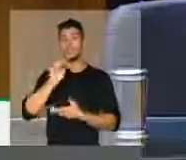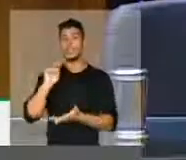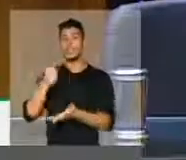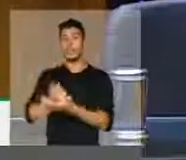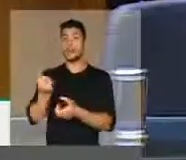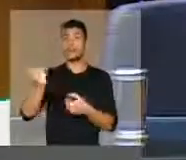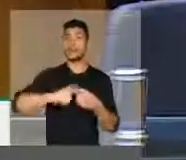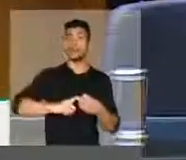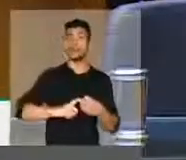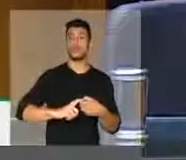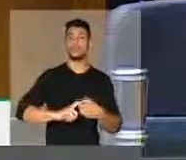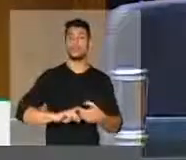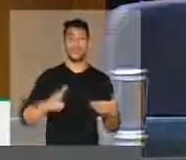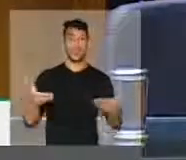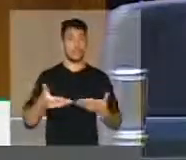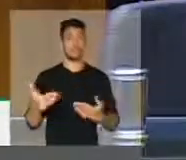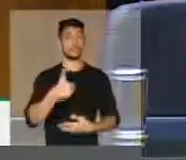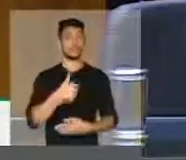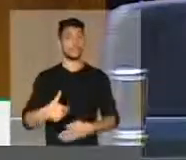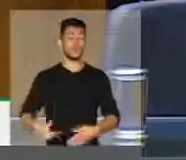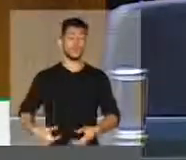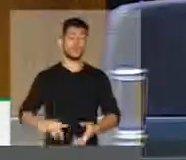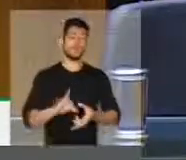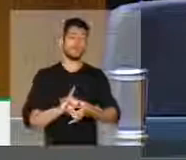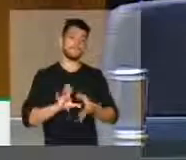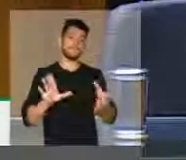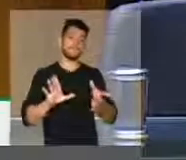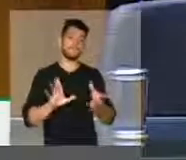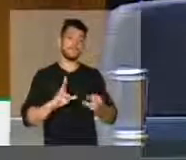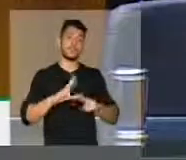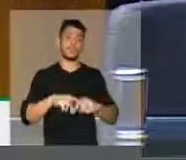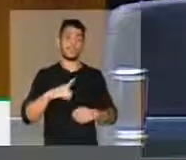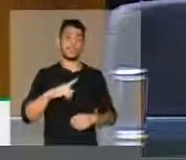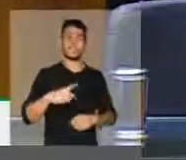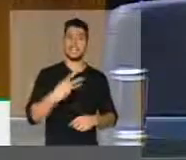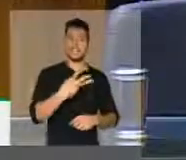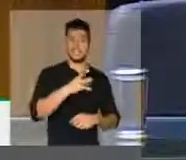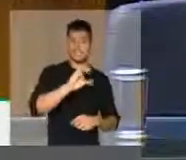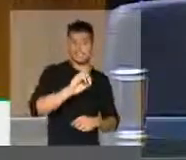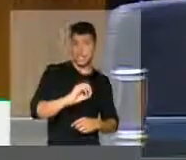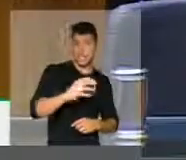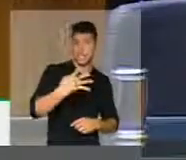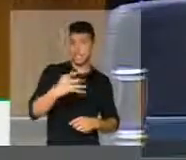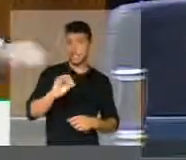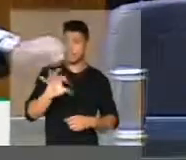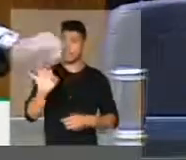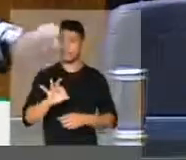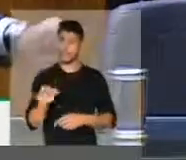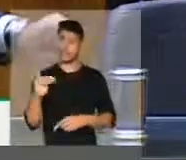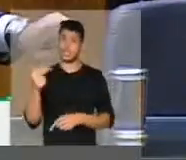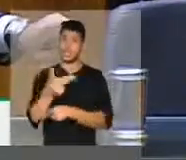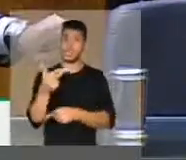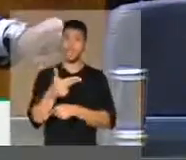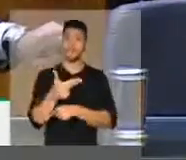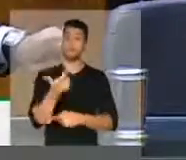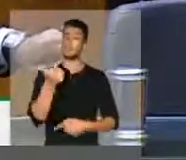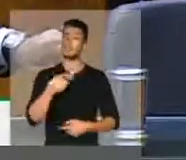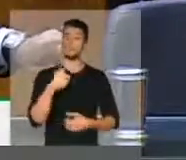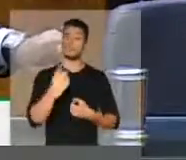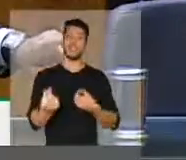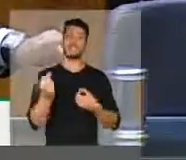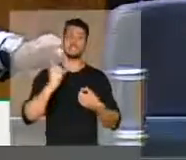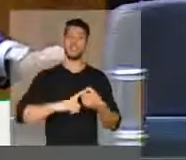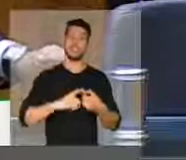hoje o governo é passivo, porque existem 30% a 40% das armas que foram registradas, hoje não foram renovados o